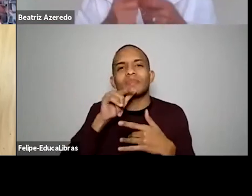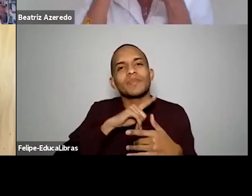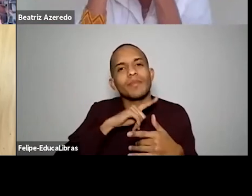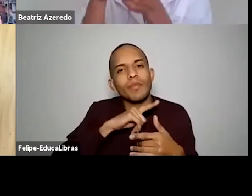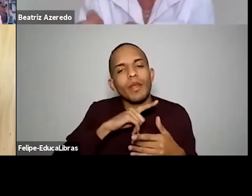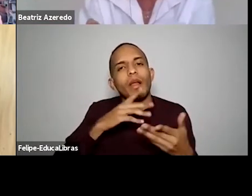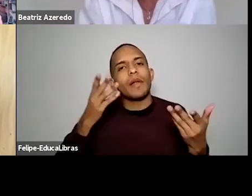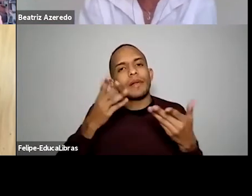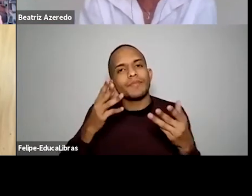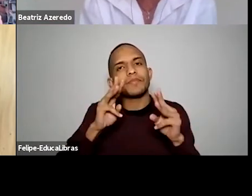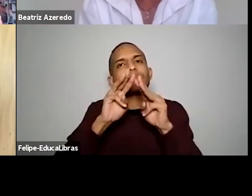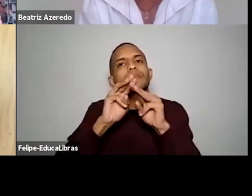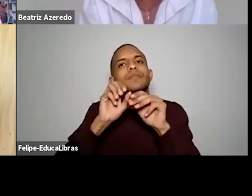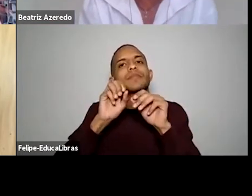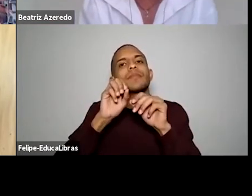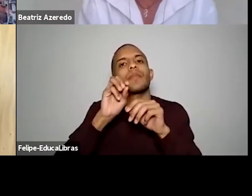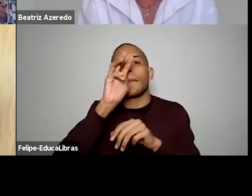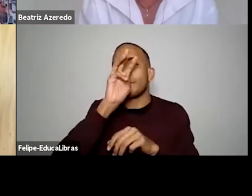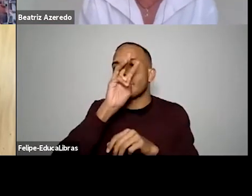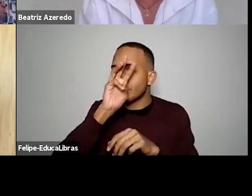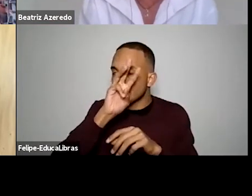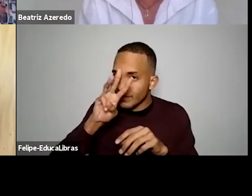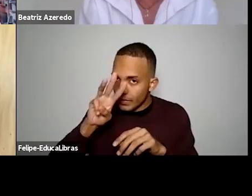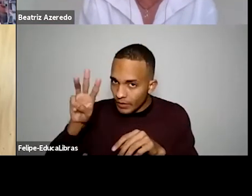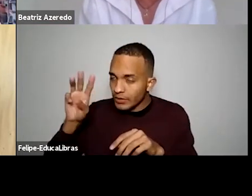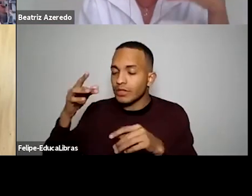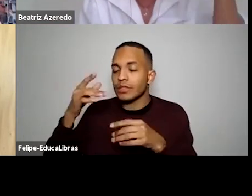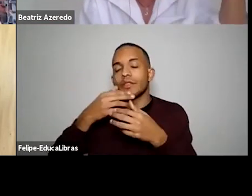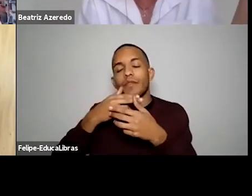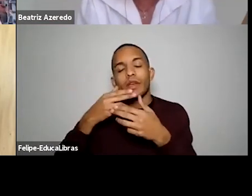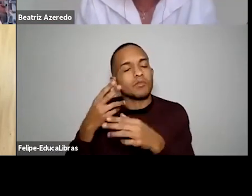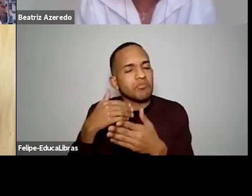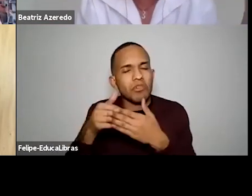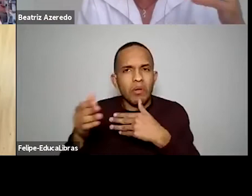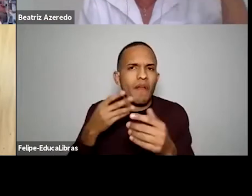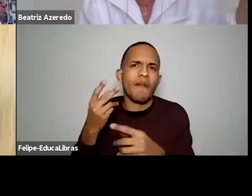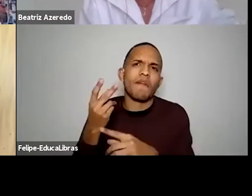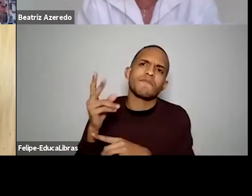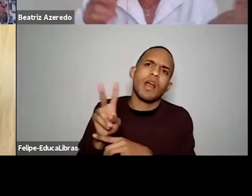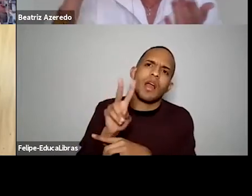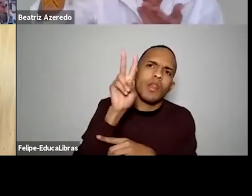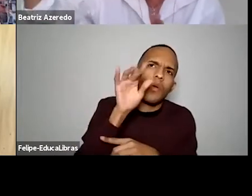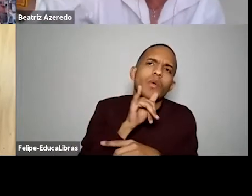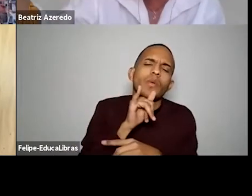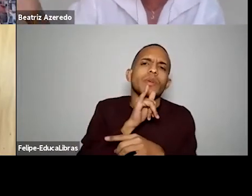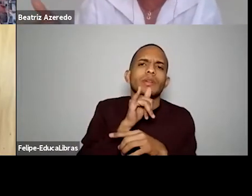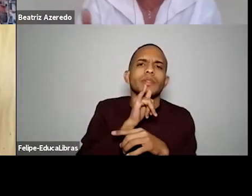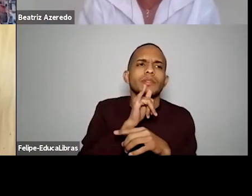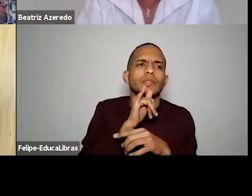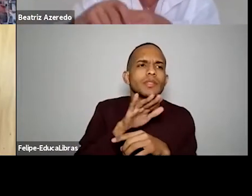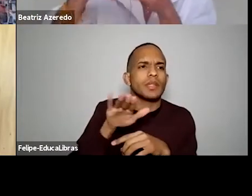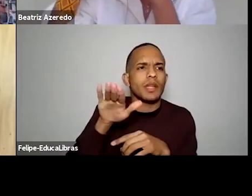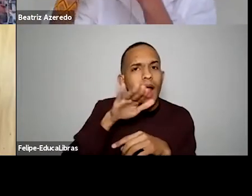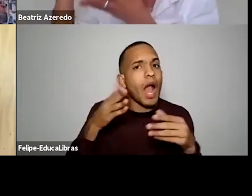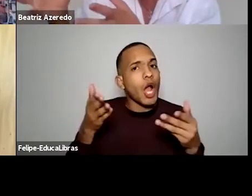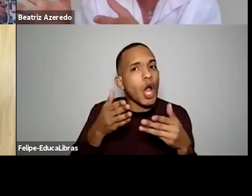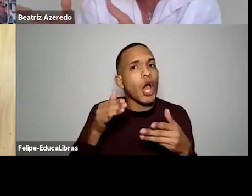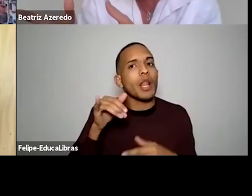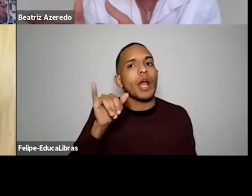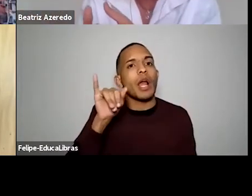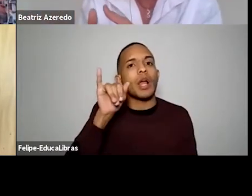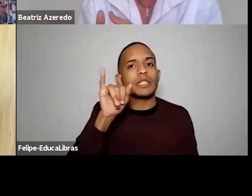né, de você, pequenas quantias por mês, ou dona de si, né, para citar um, que acabou de lançar, né, por, sei